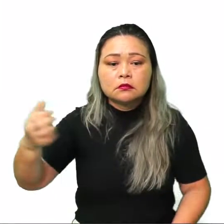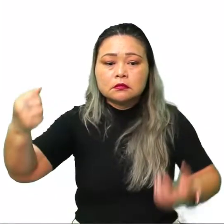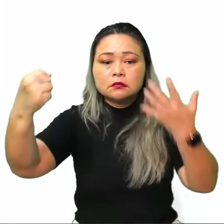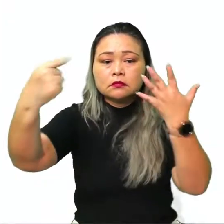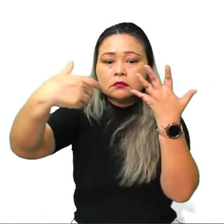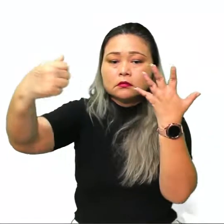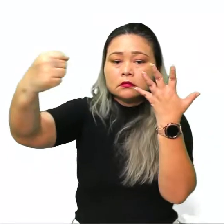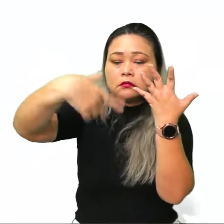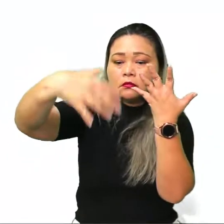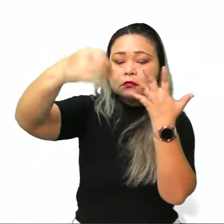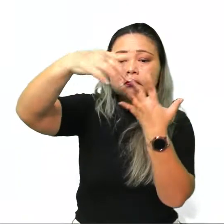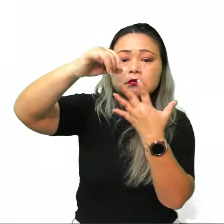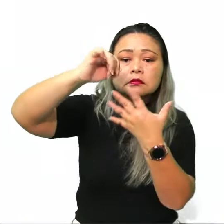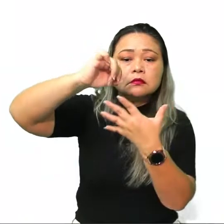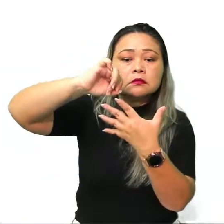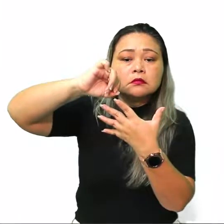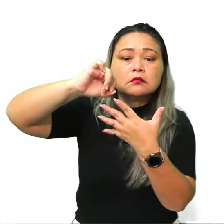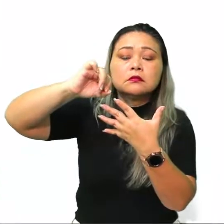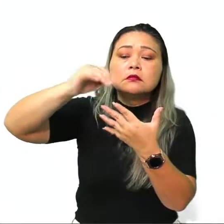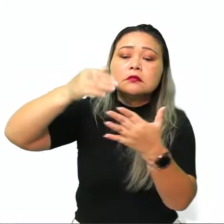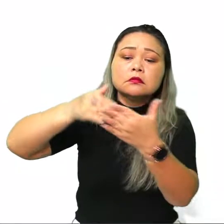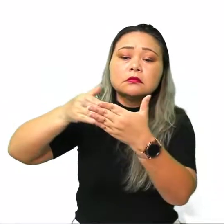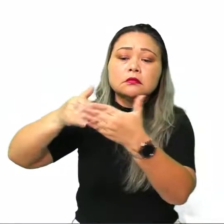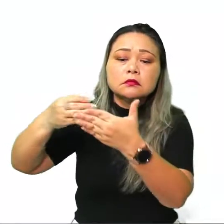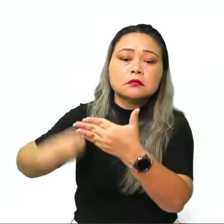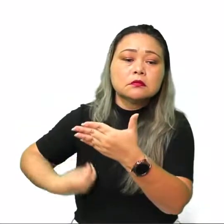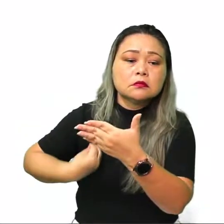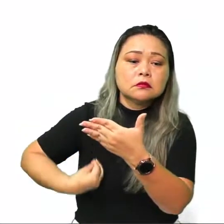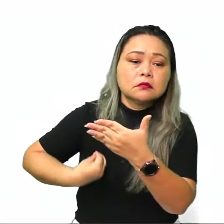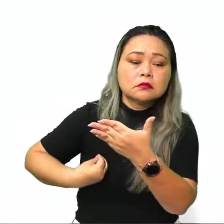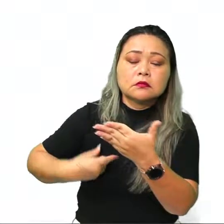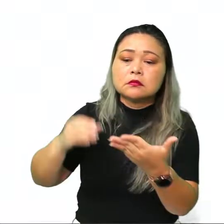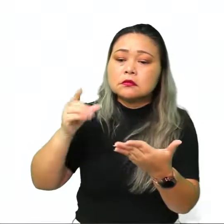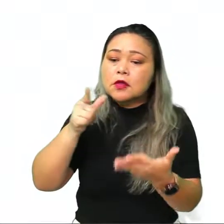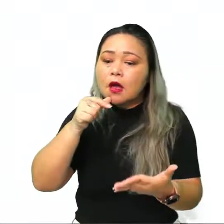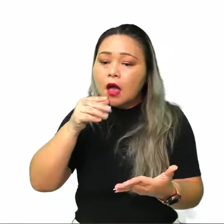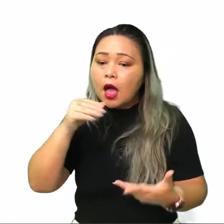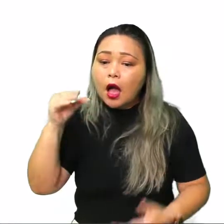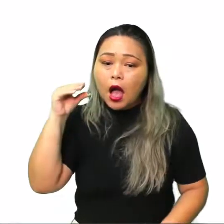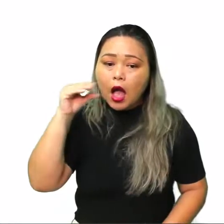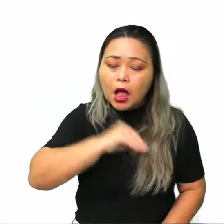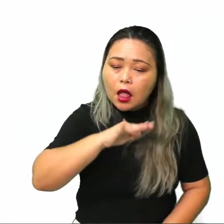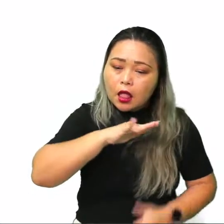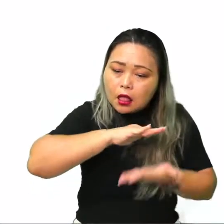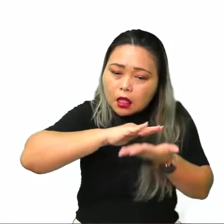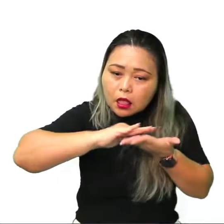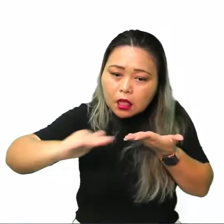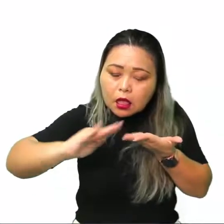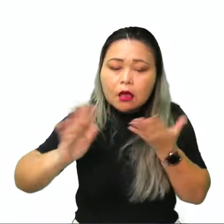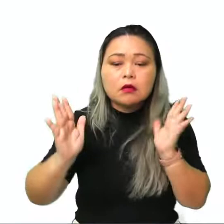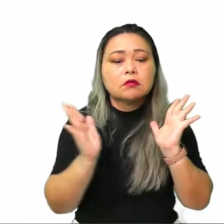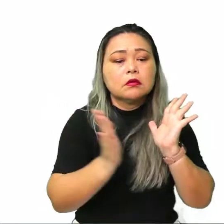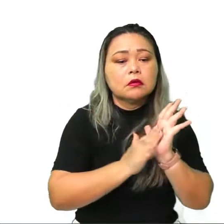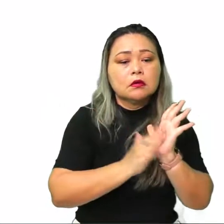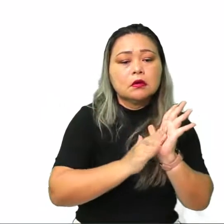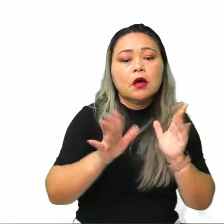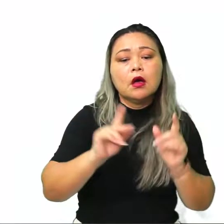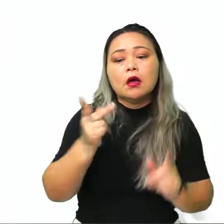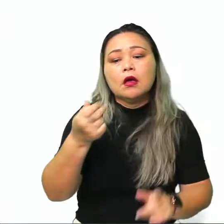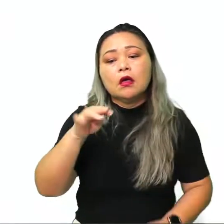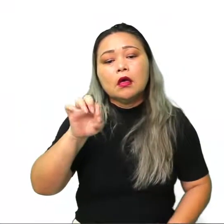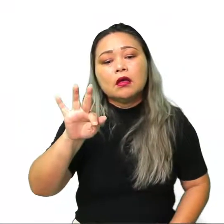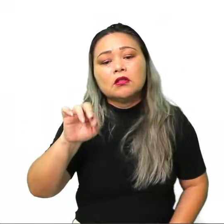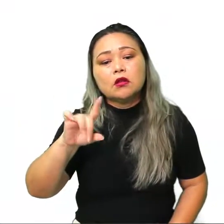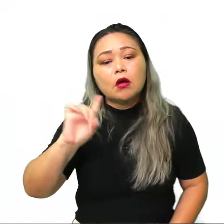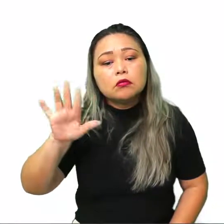bombardeios cósmicos que limitariam a vida nas águas quentes e rasas, como proposto na hipótese heterotrófica, mas eles